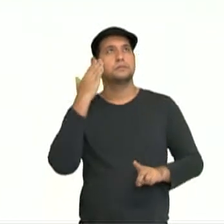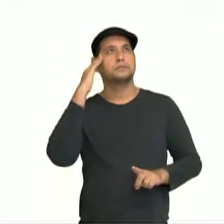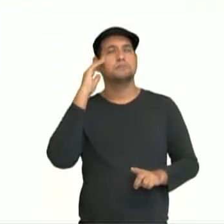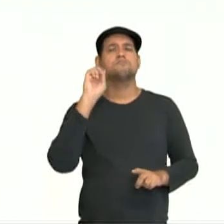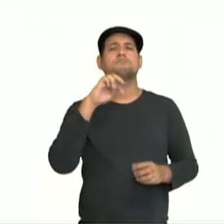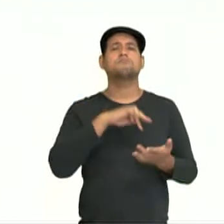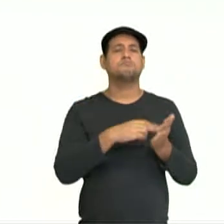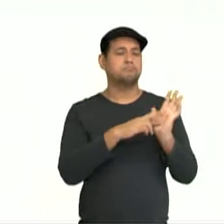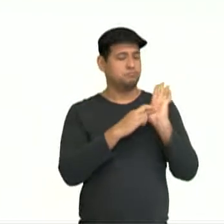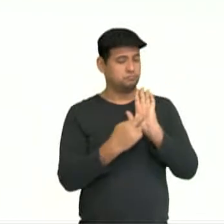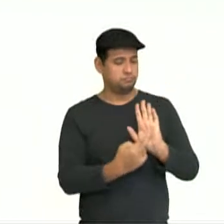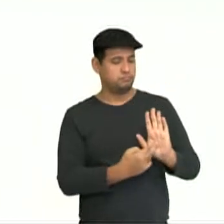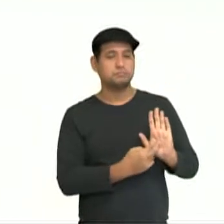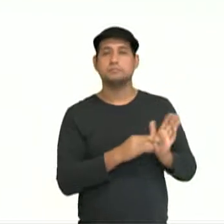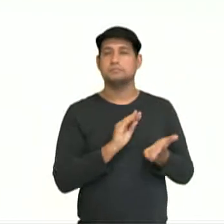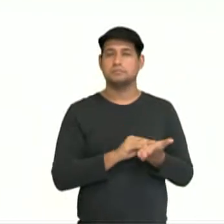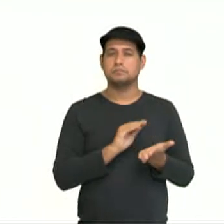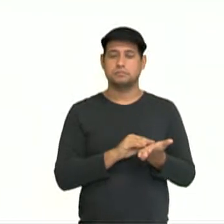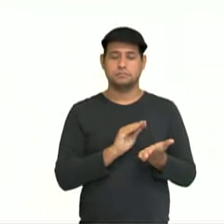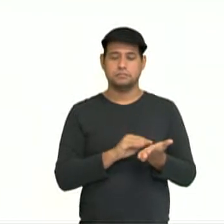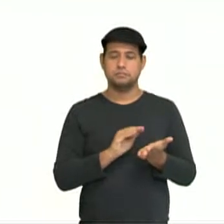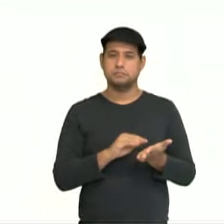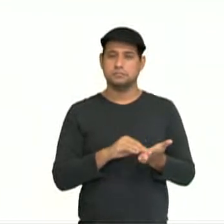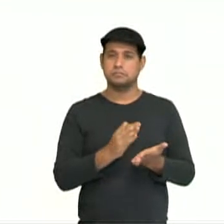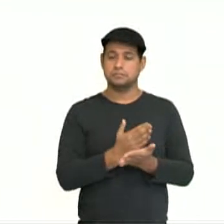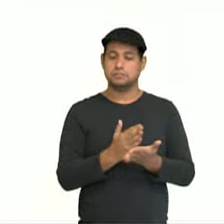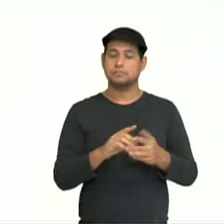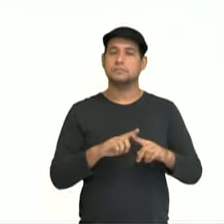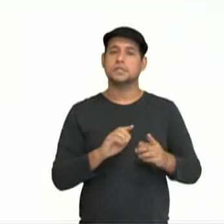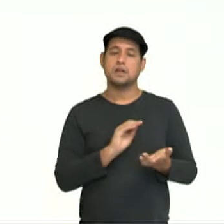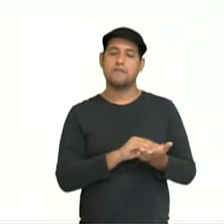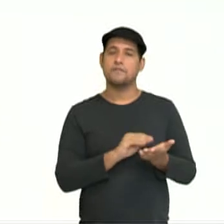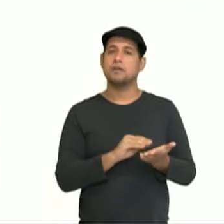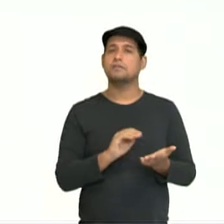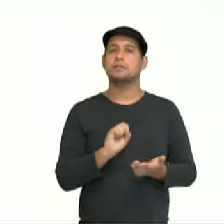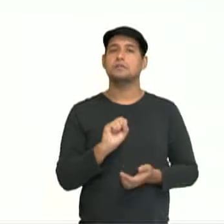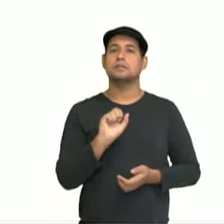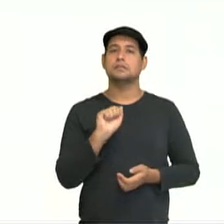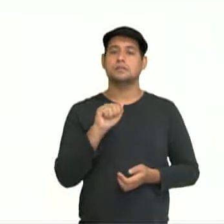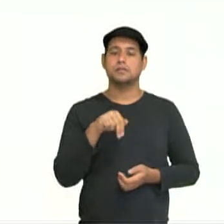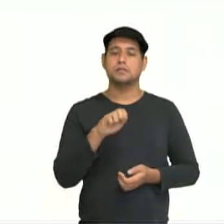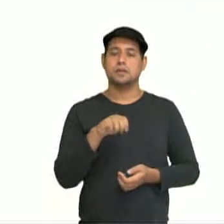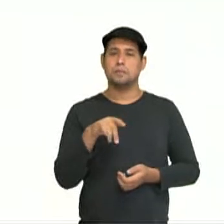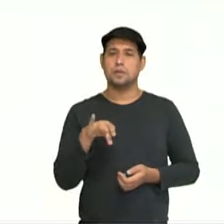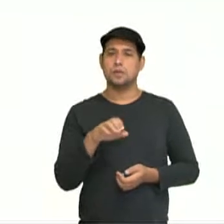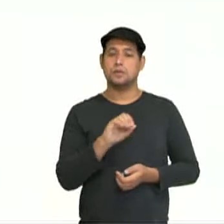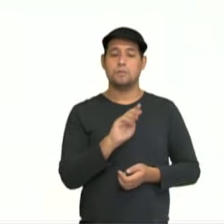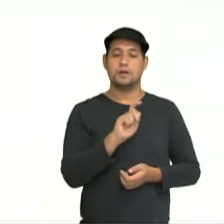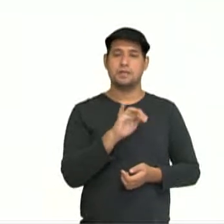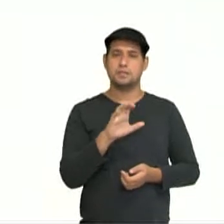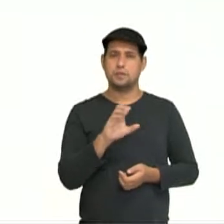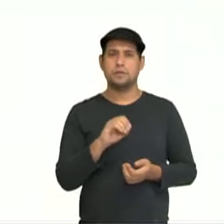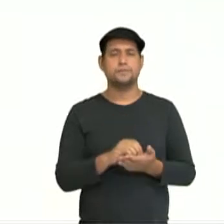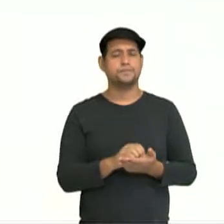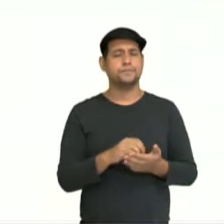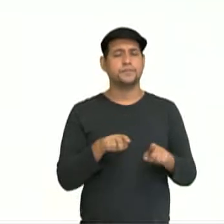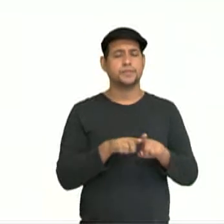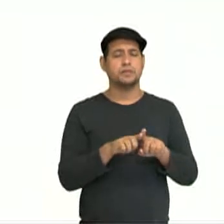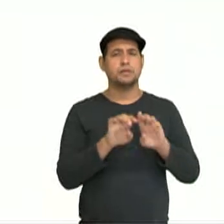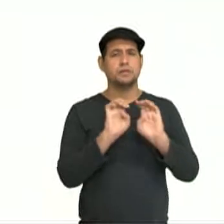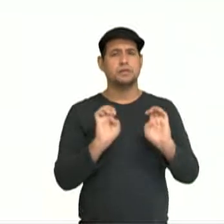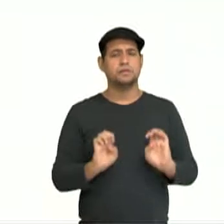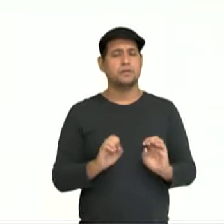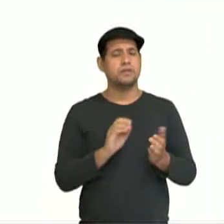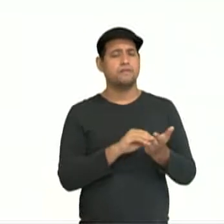que representa essa ausência de serviços. Então, uma ausência de saneamento básico, uma estruturação precária, onde muitas